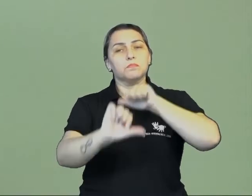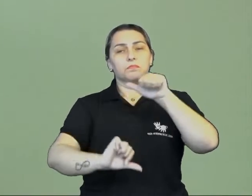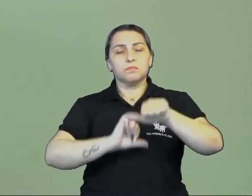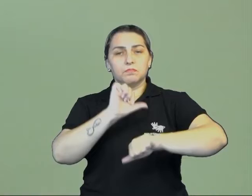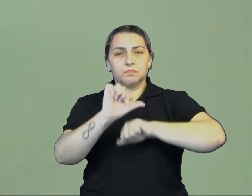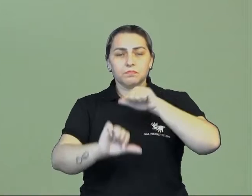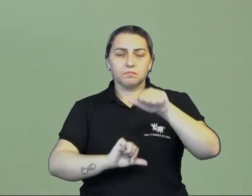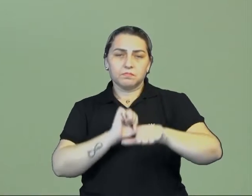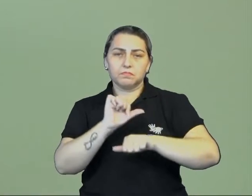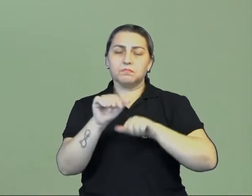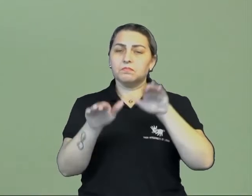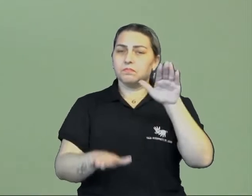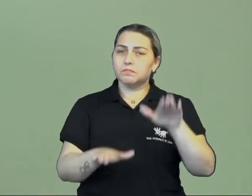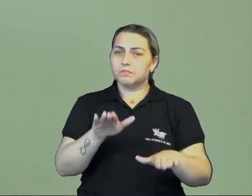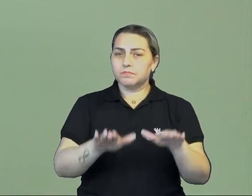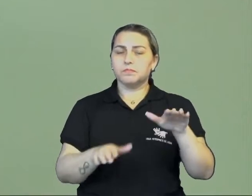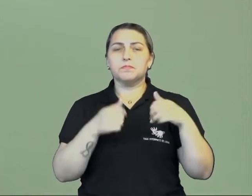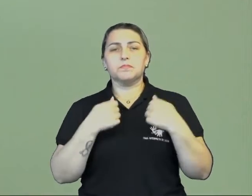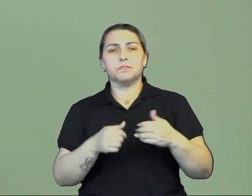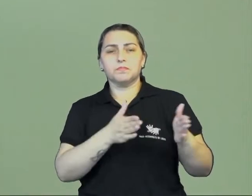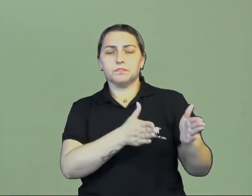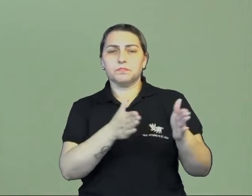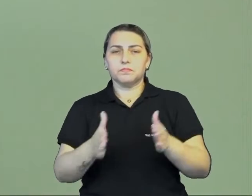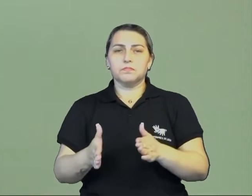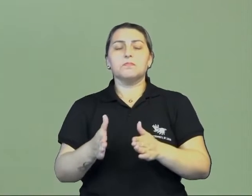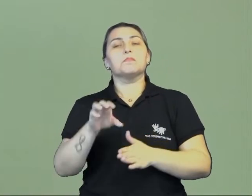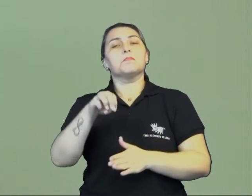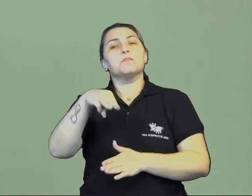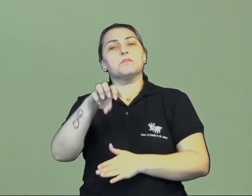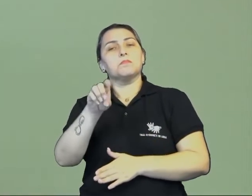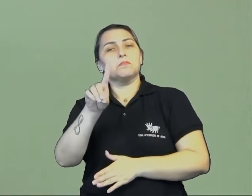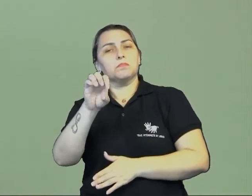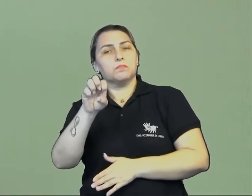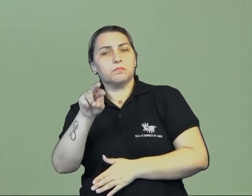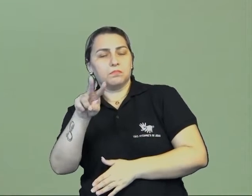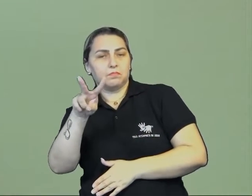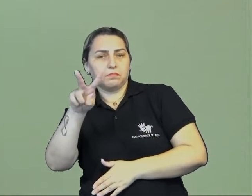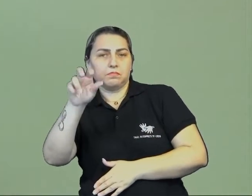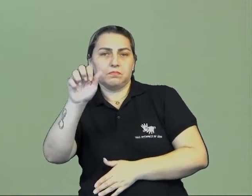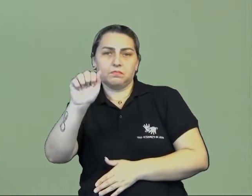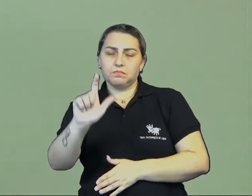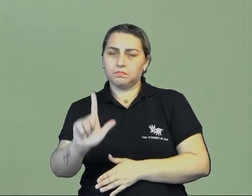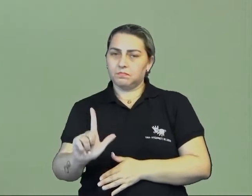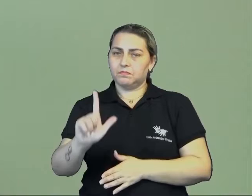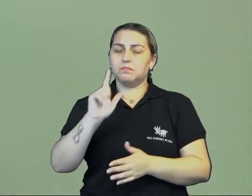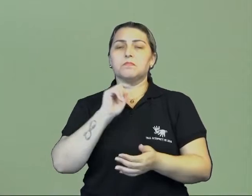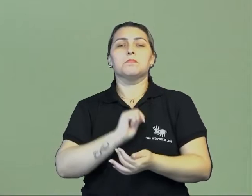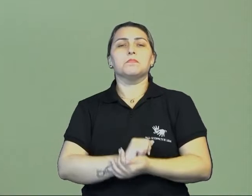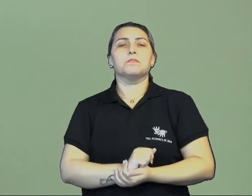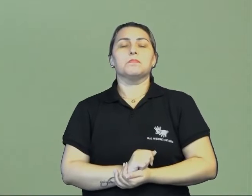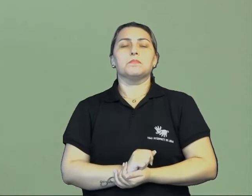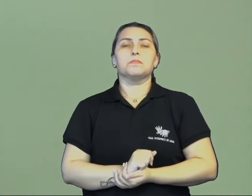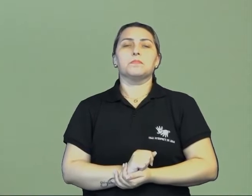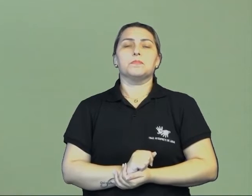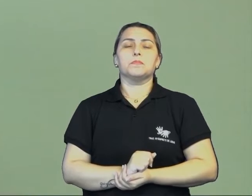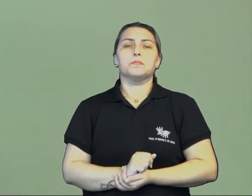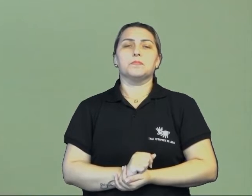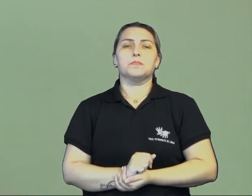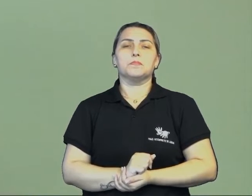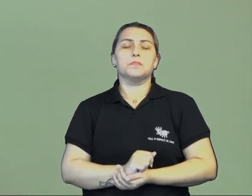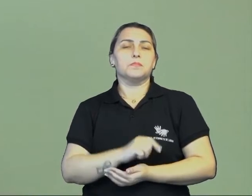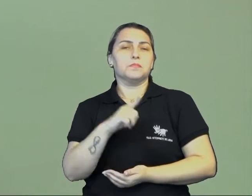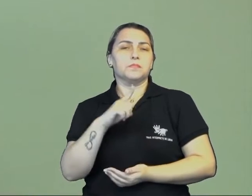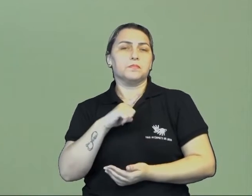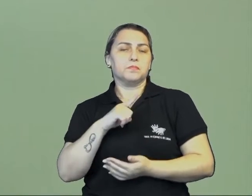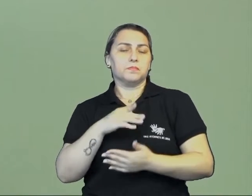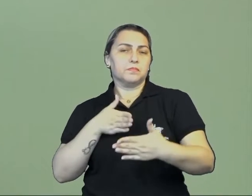mudando conforme a necessidade. Período medieval, Idade das Trevas, ou não, mas de qualquer forma, ali, por exemplo, teve um